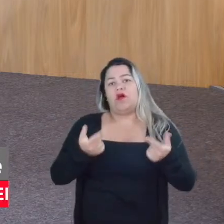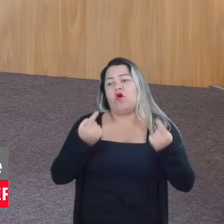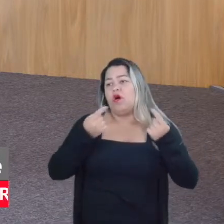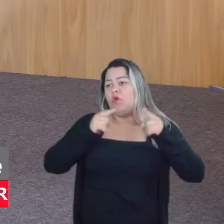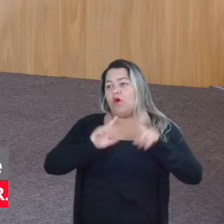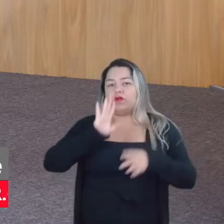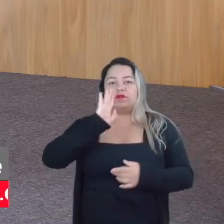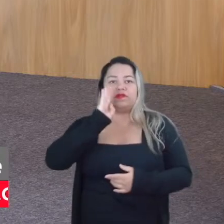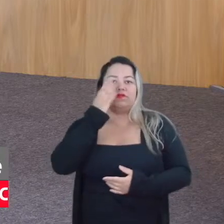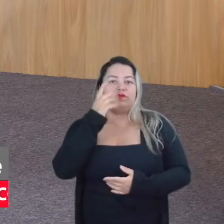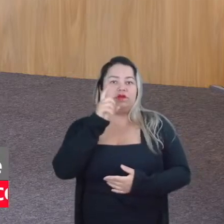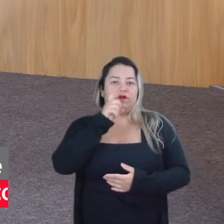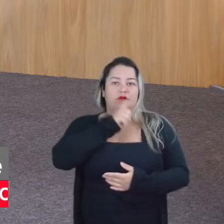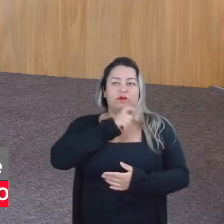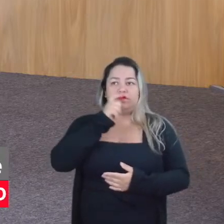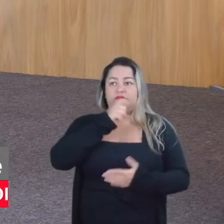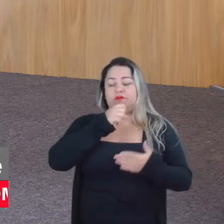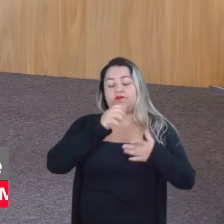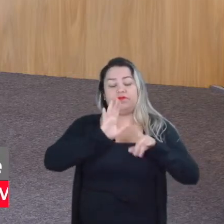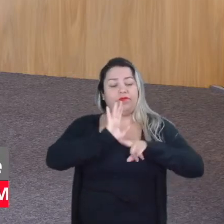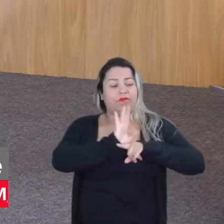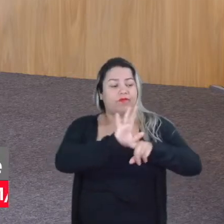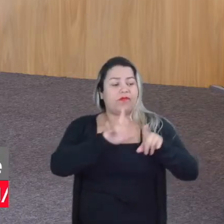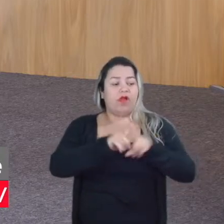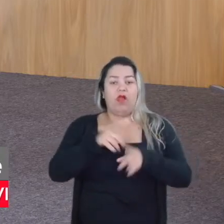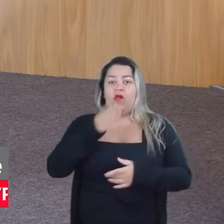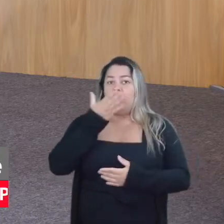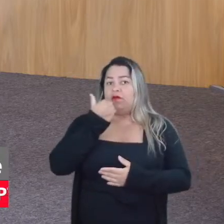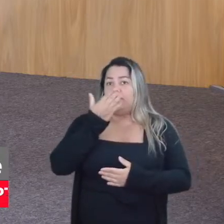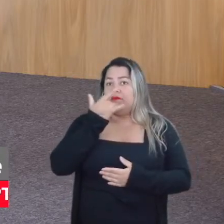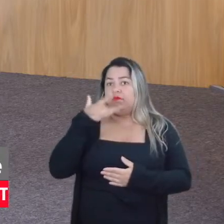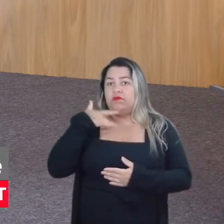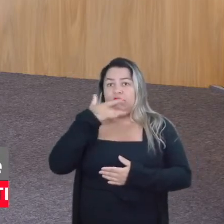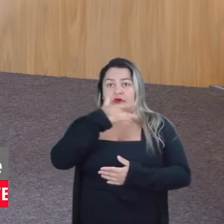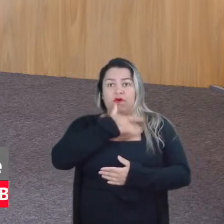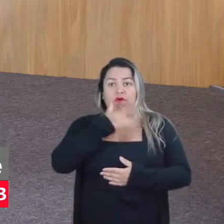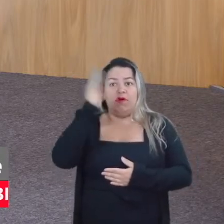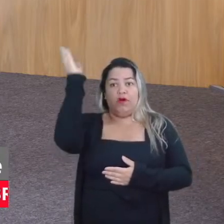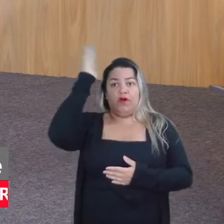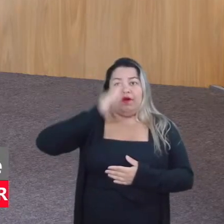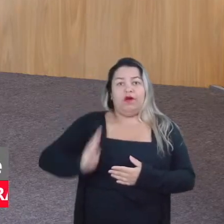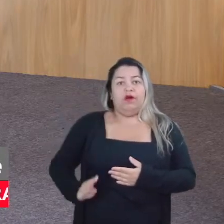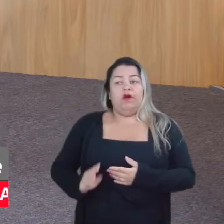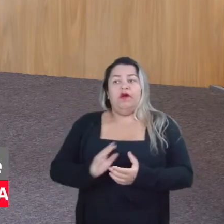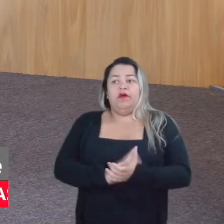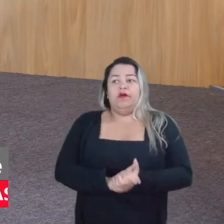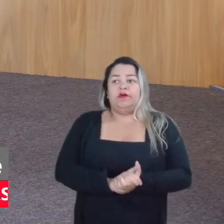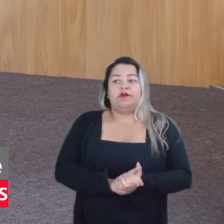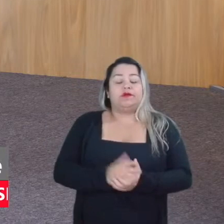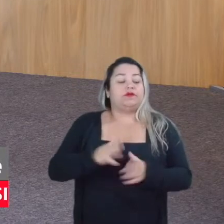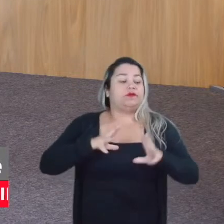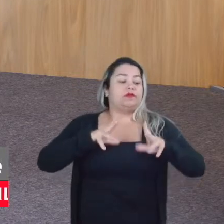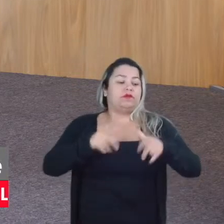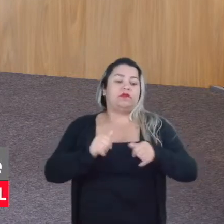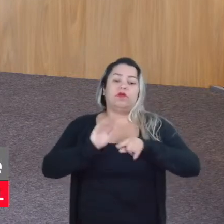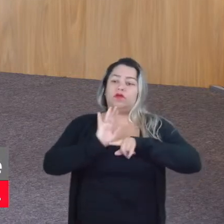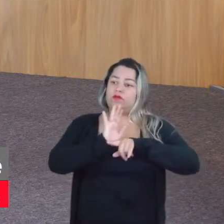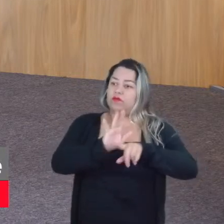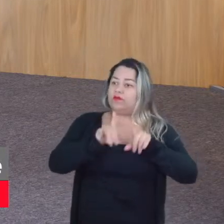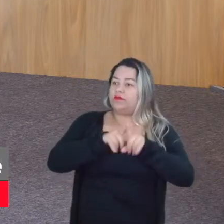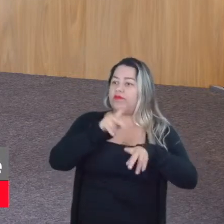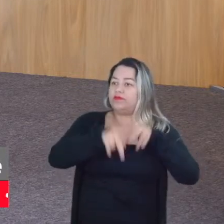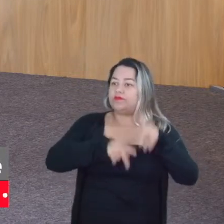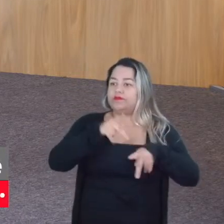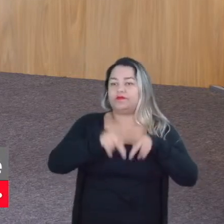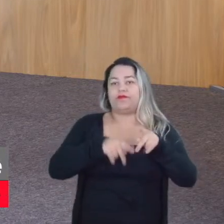news. Parabéns, MST, por contribuir para o alimento saudável no Brasil também. Força companheirada, total solidariedade ao povo